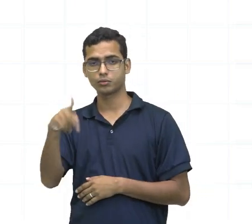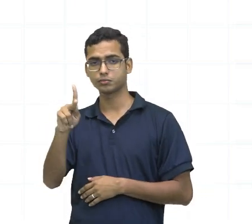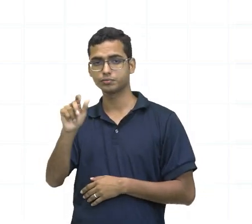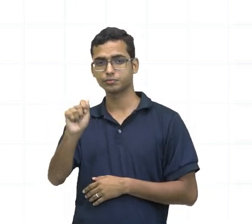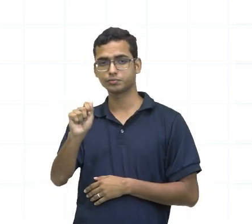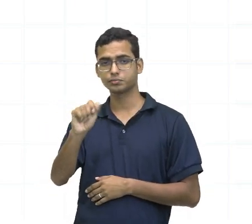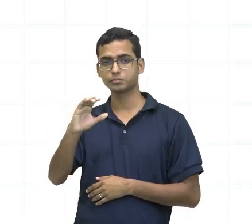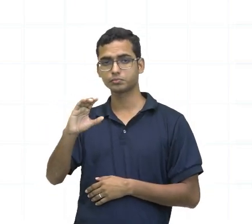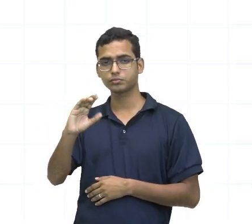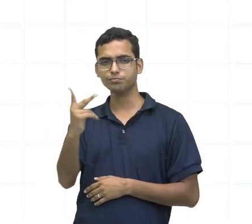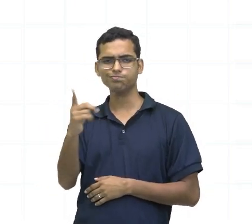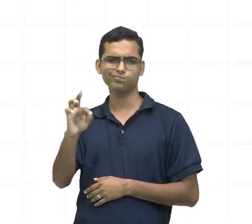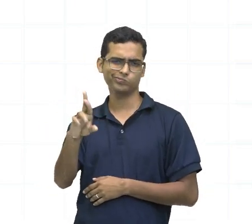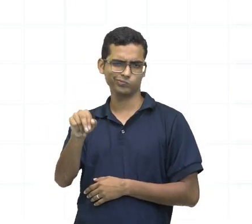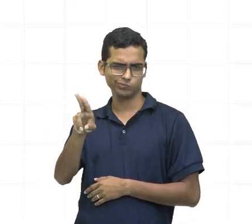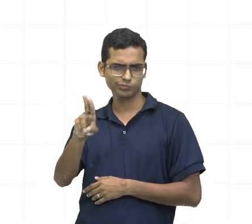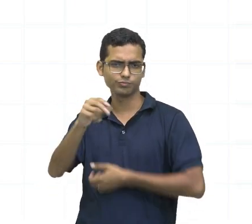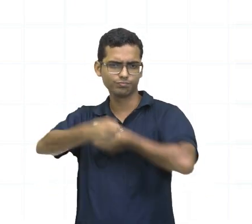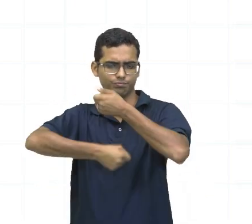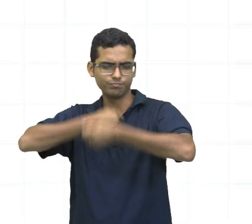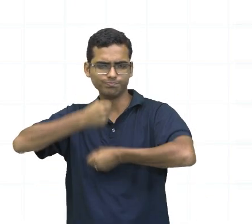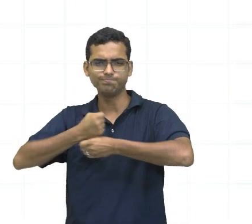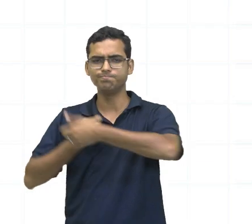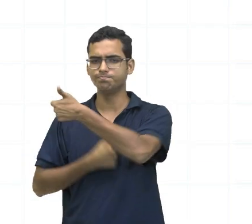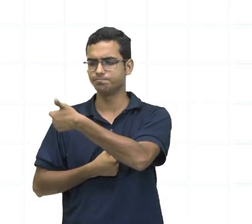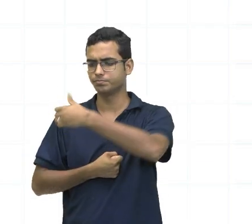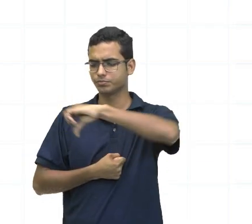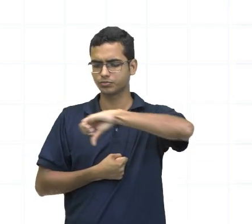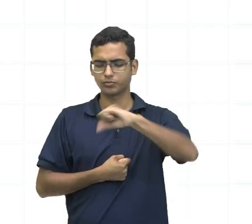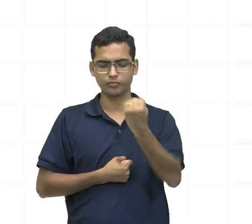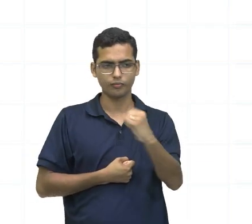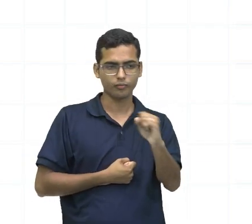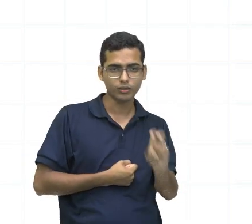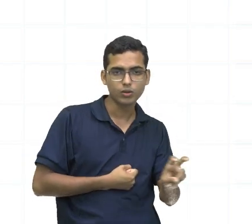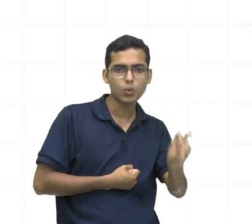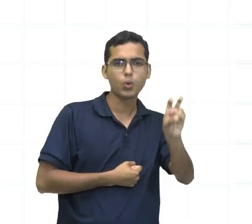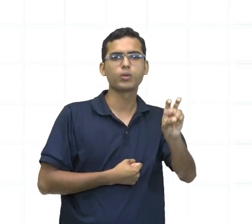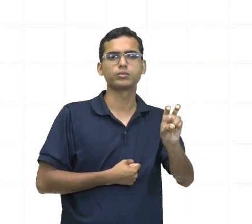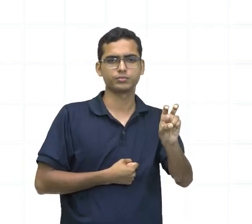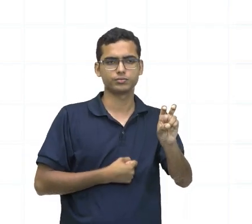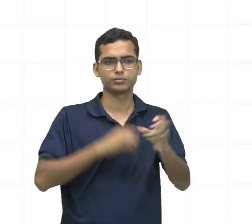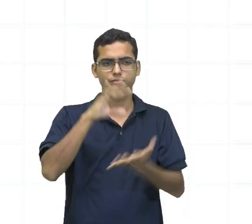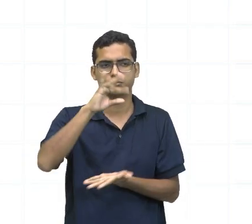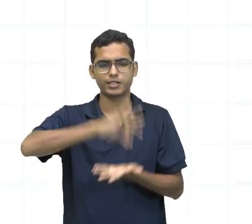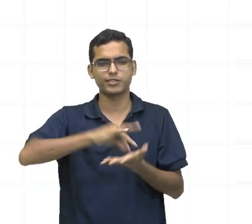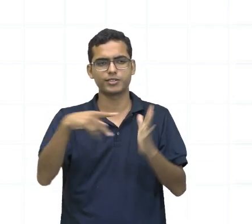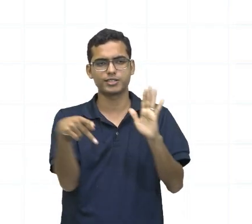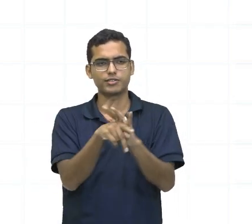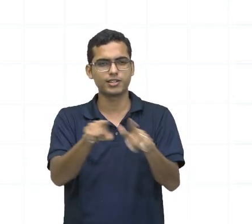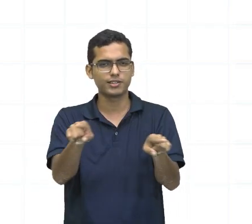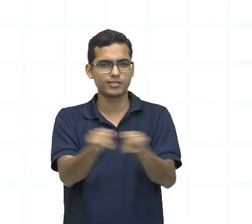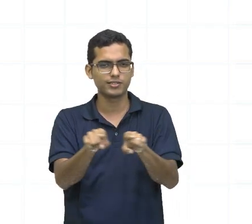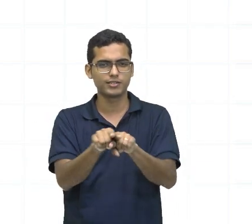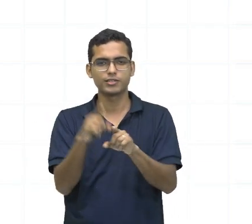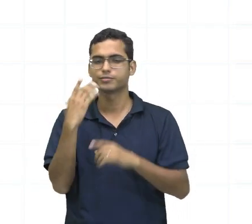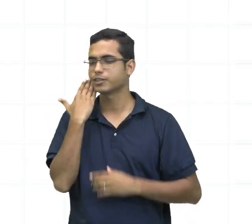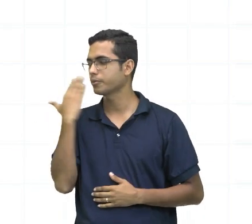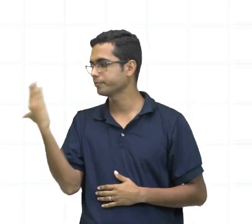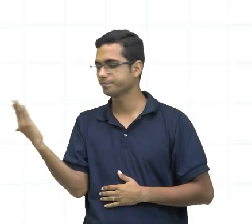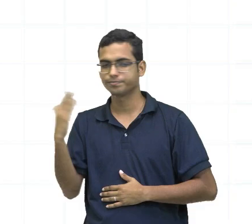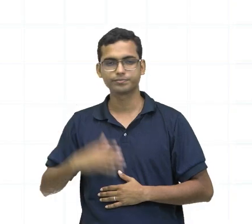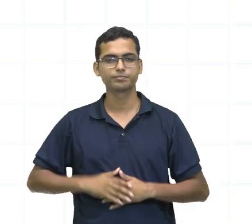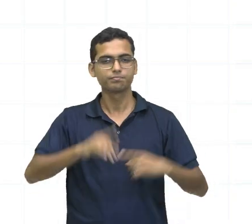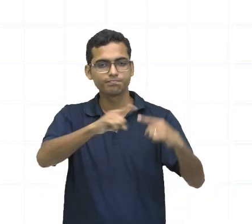em 1985, os círculos são um modelo influente na sociolinguística que explica como o inglês se espalhou